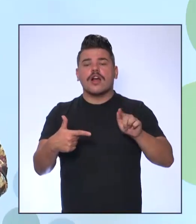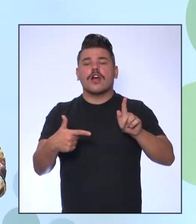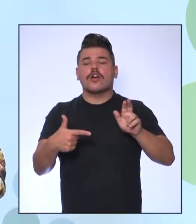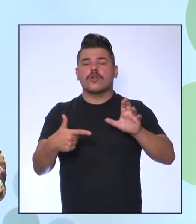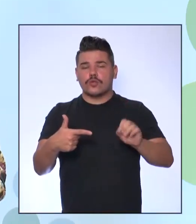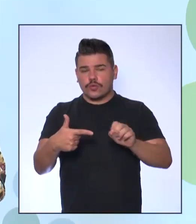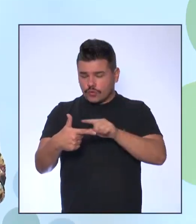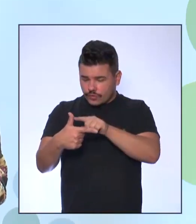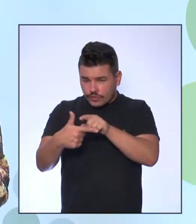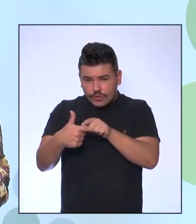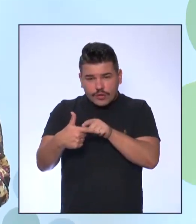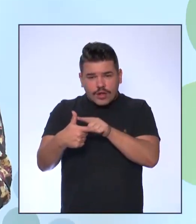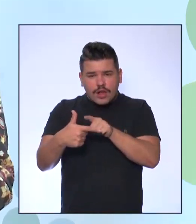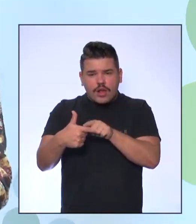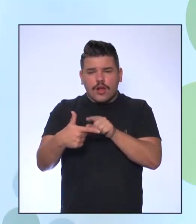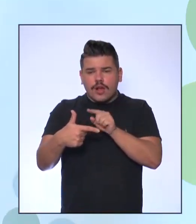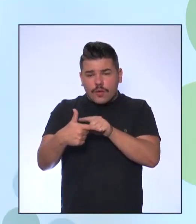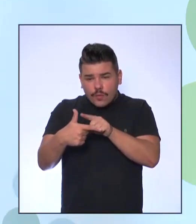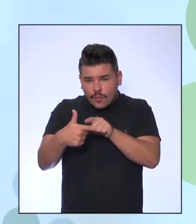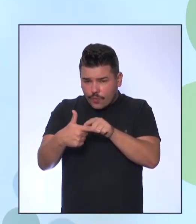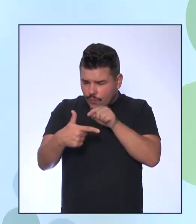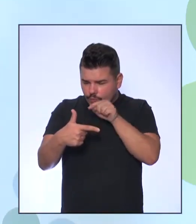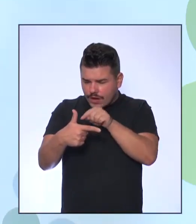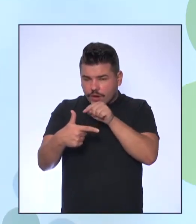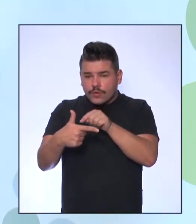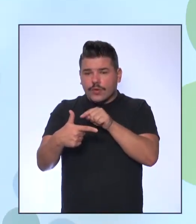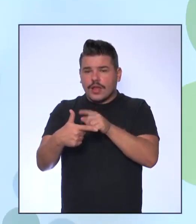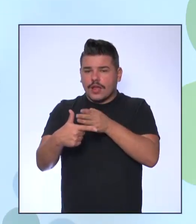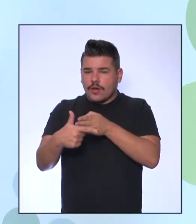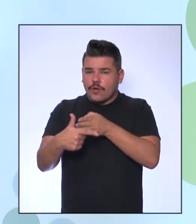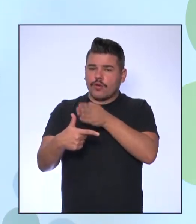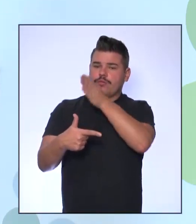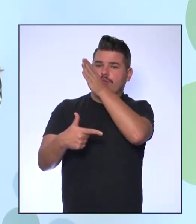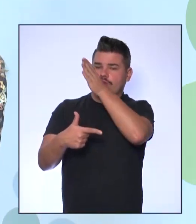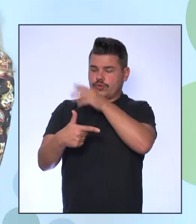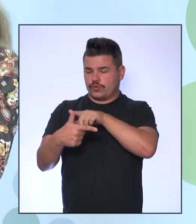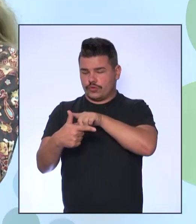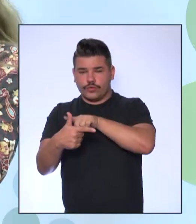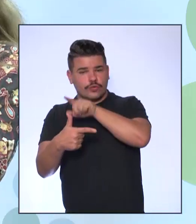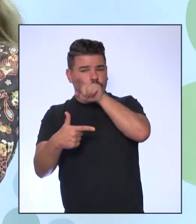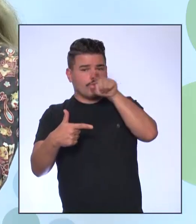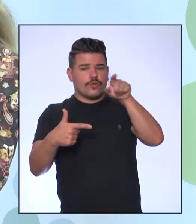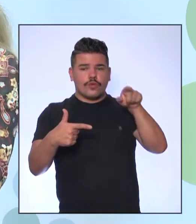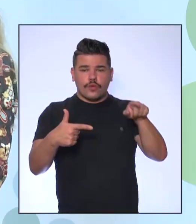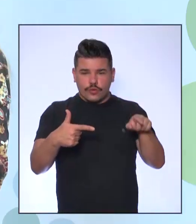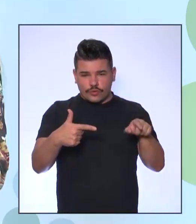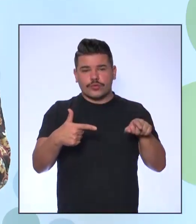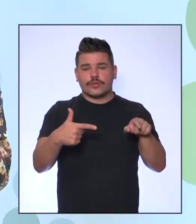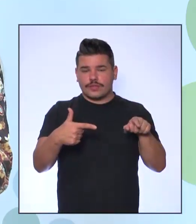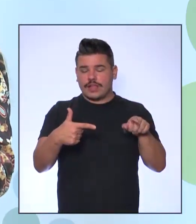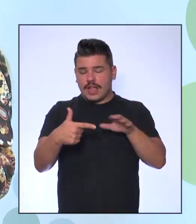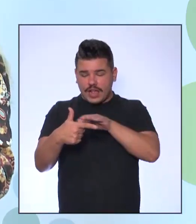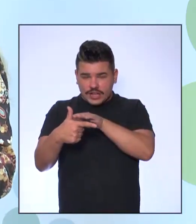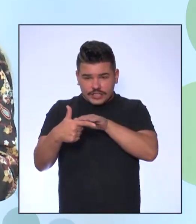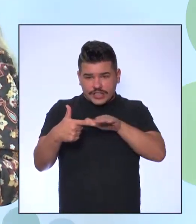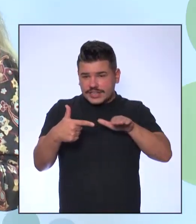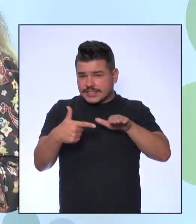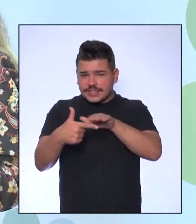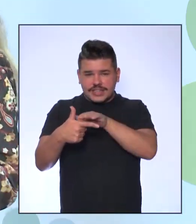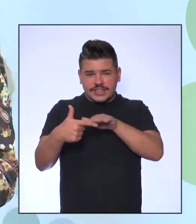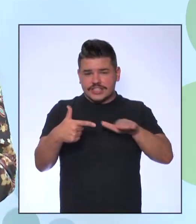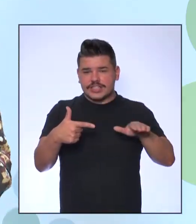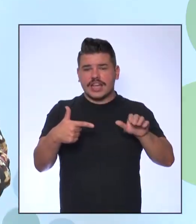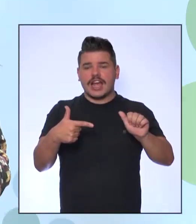relação do oposto a ele é sempre quem está do outro lado. Adjacente ao lado que está